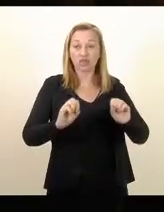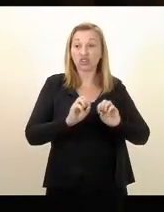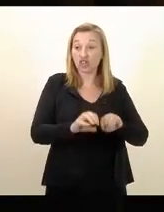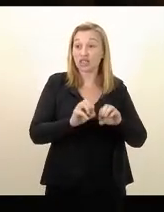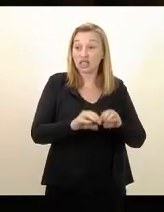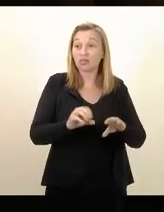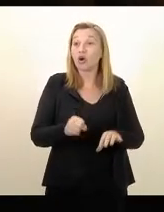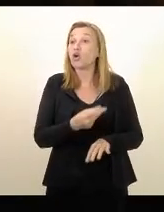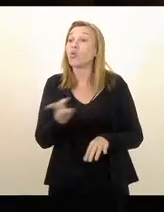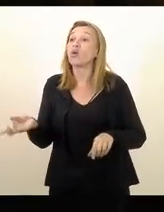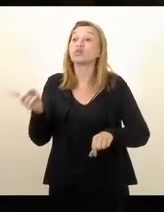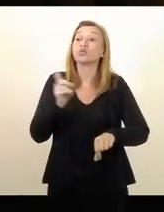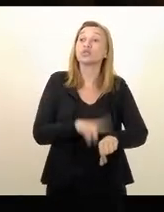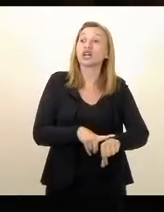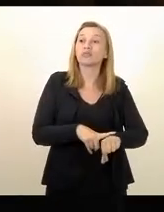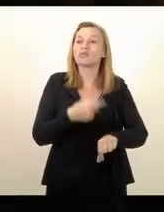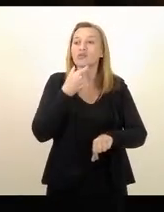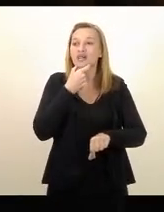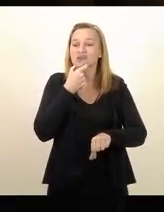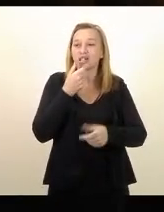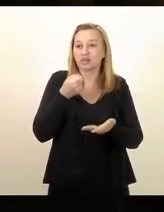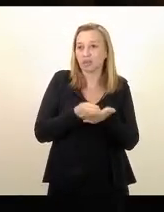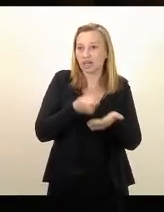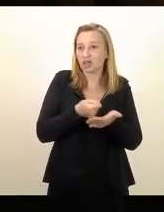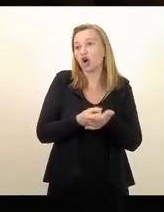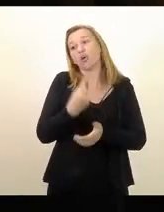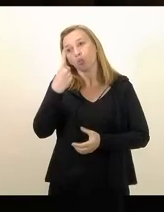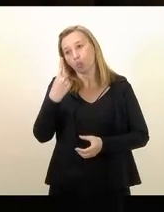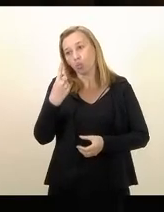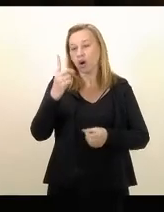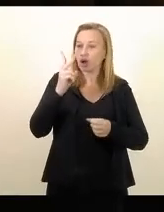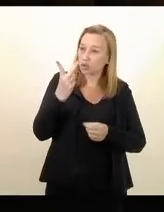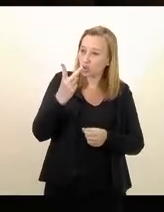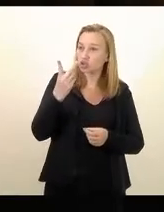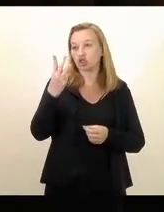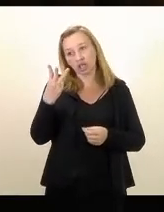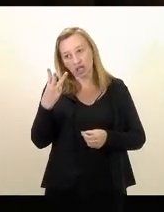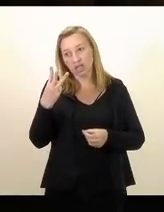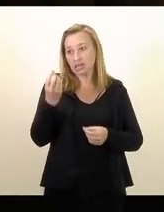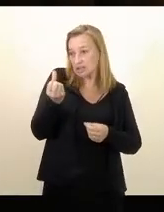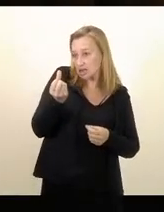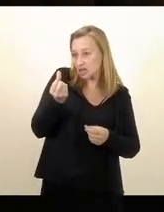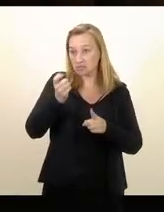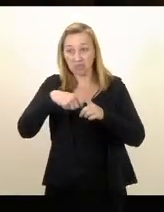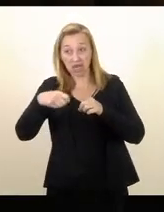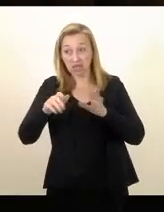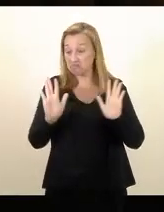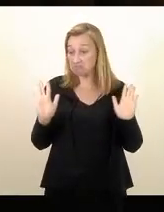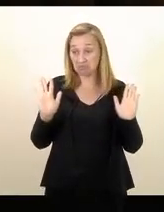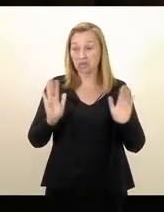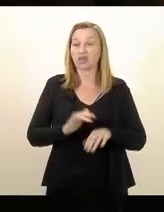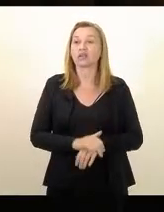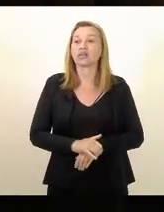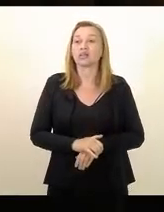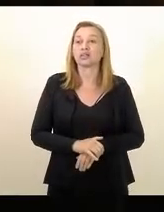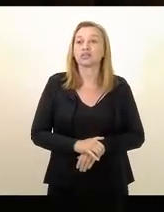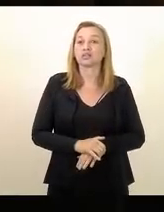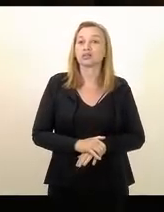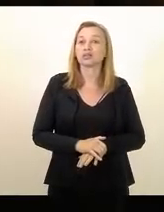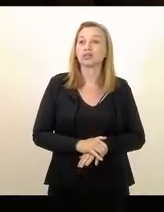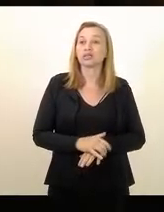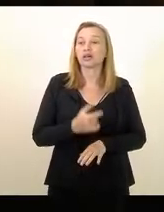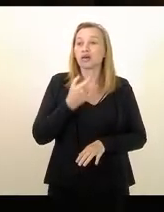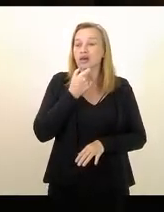ser a oferta do inglês obrigatório durante o ensino médio pode ser humano pode ser um ano e meio pode ser seis meses enfim aliás no caso da língua